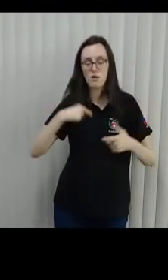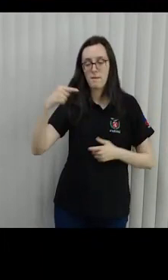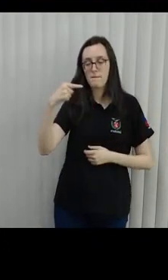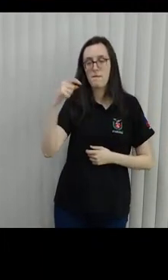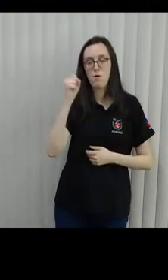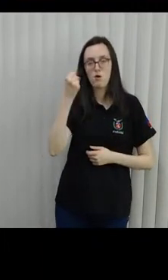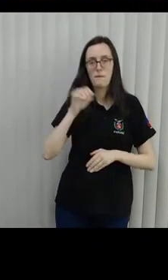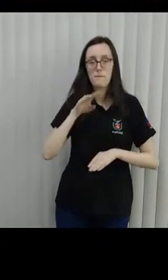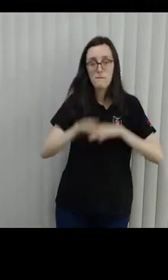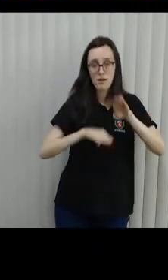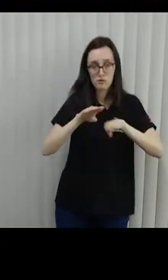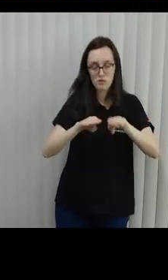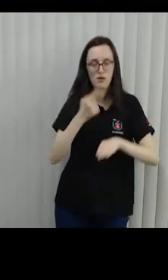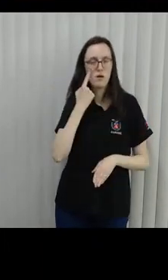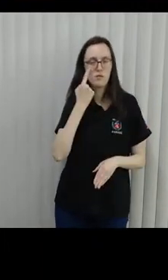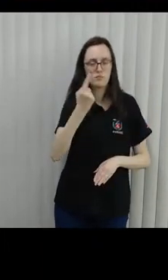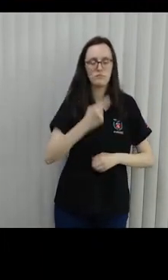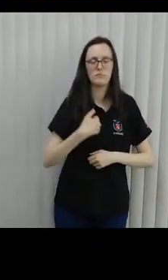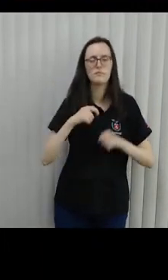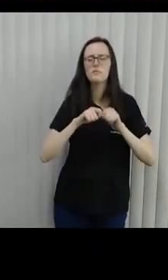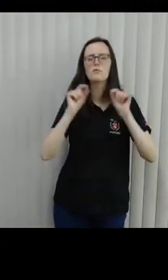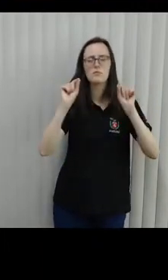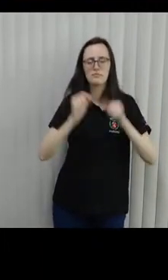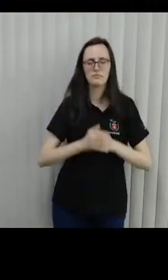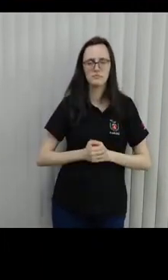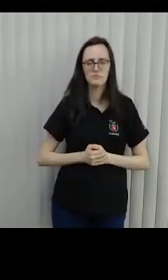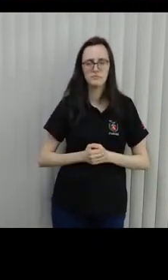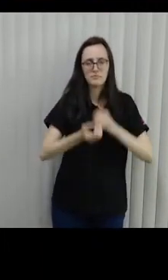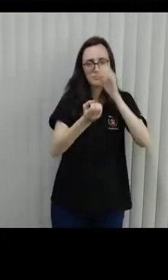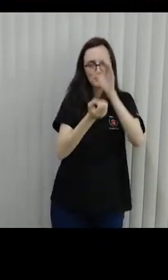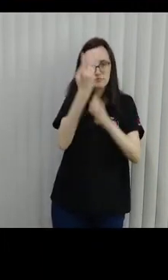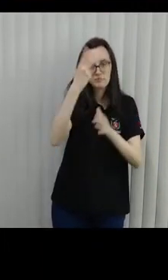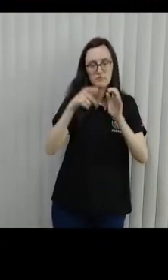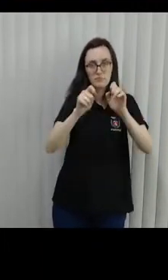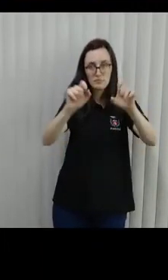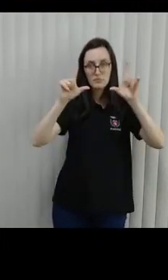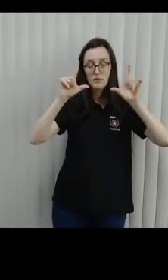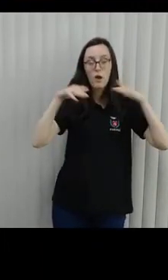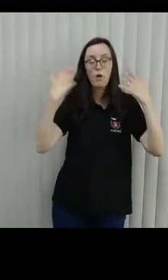passos. Então, eu vou fazer o seguinte. Vou criar um evento que quando